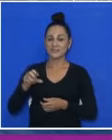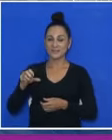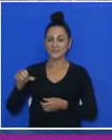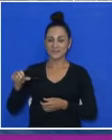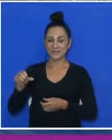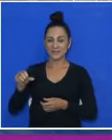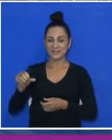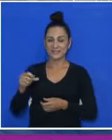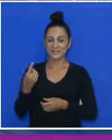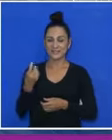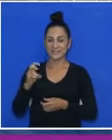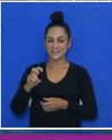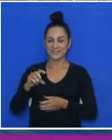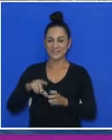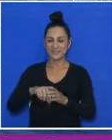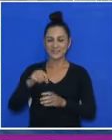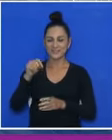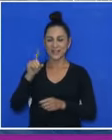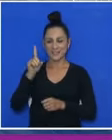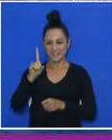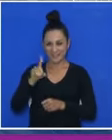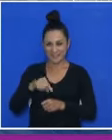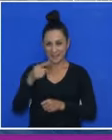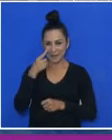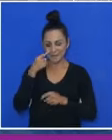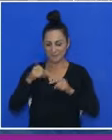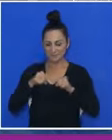2.359. E as 15 dezenas sorteadas foram